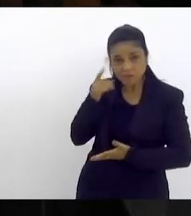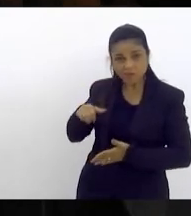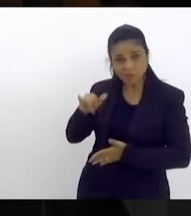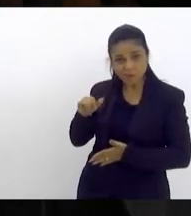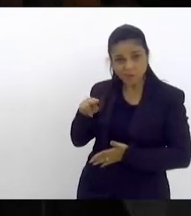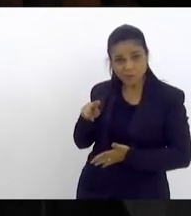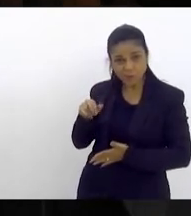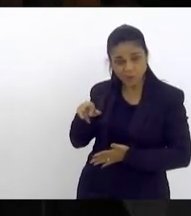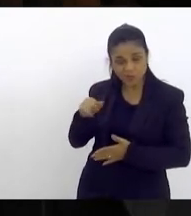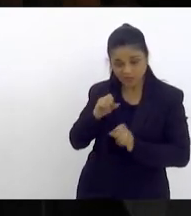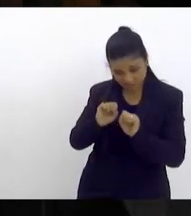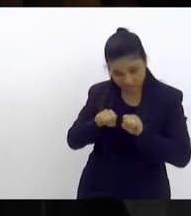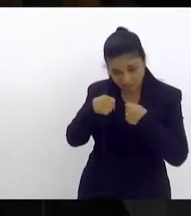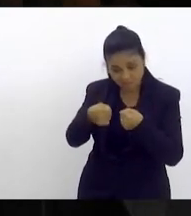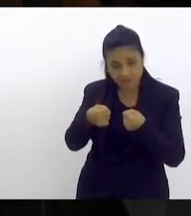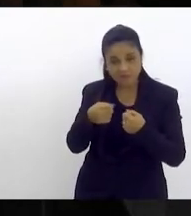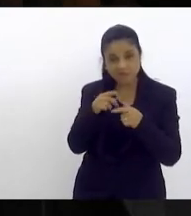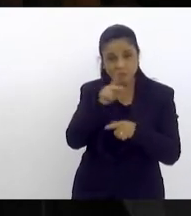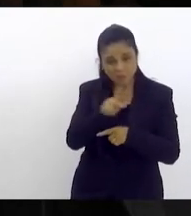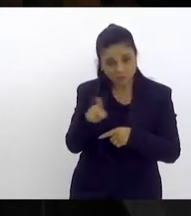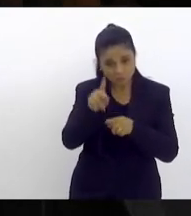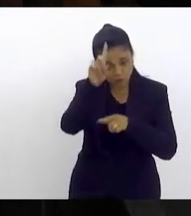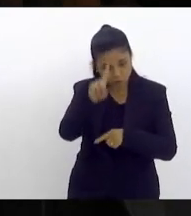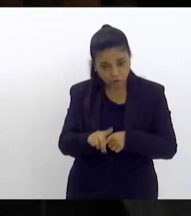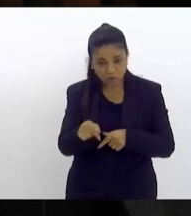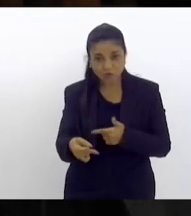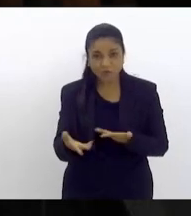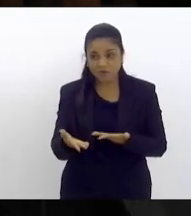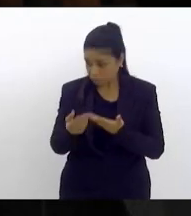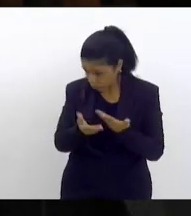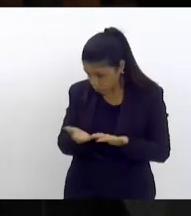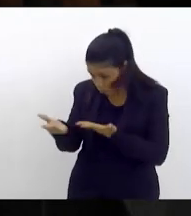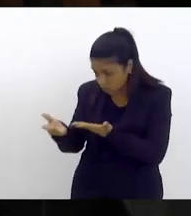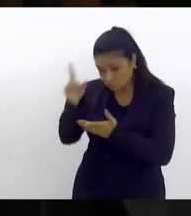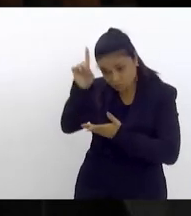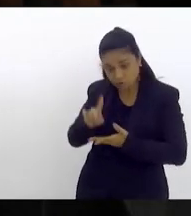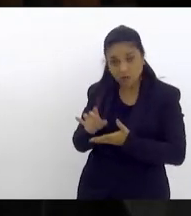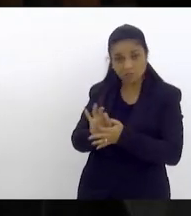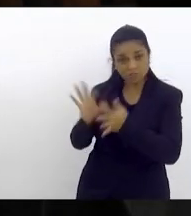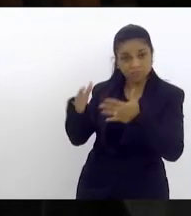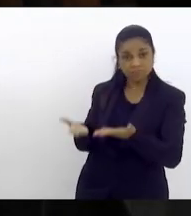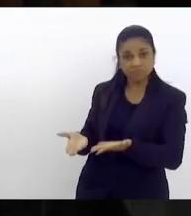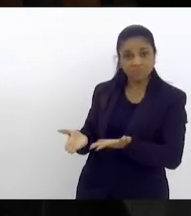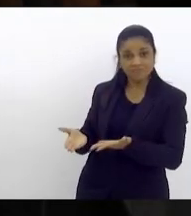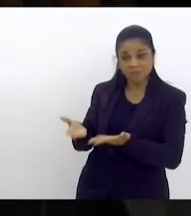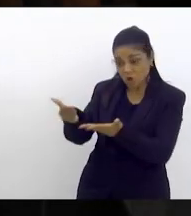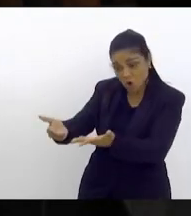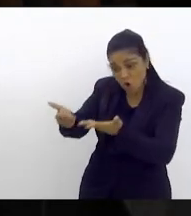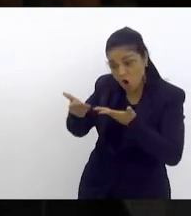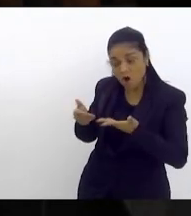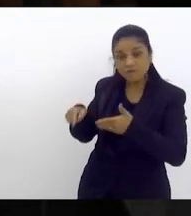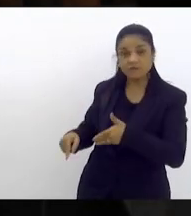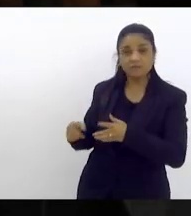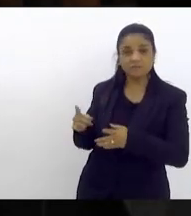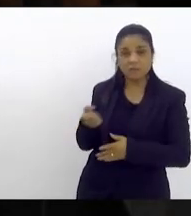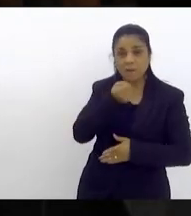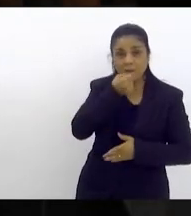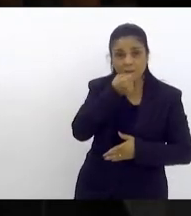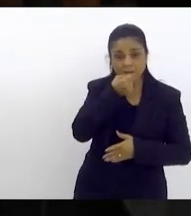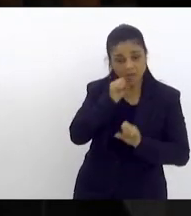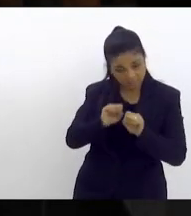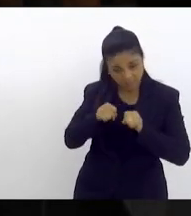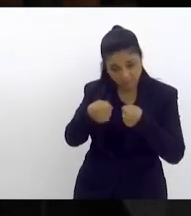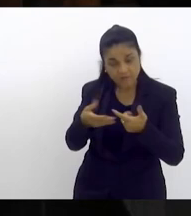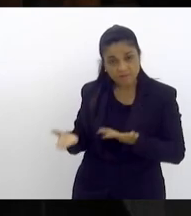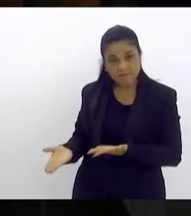a defesa da professora diretora de escola faça uma parte eu tô lidando o direito de a parte eu tô convidando a vossa excelência